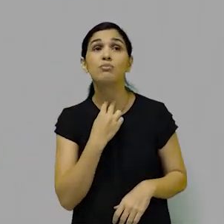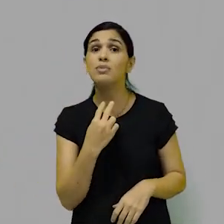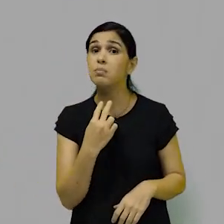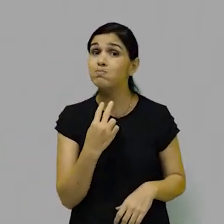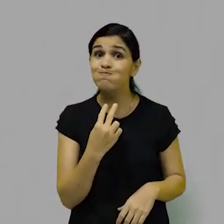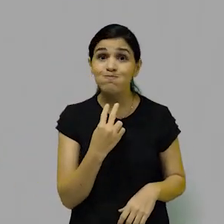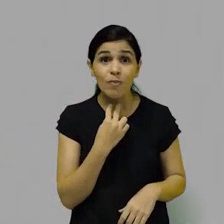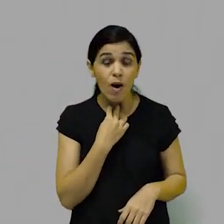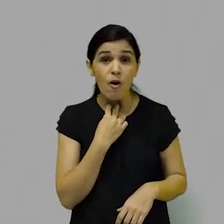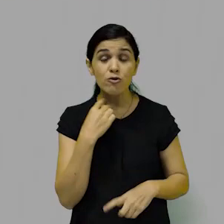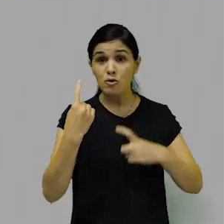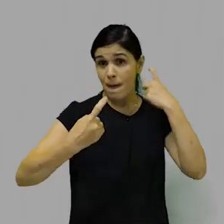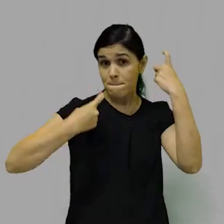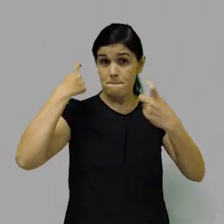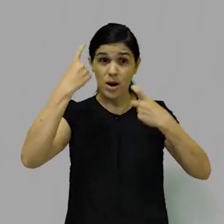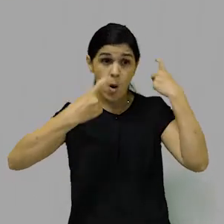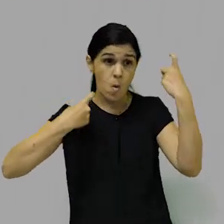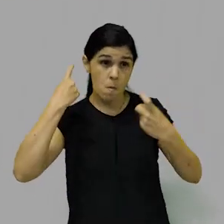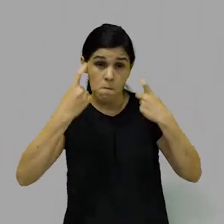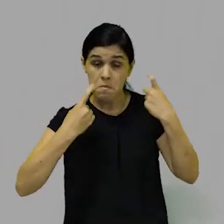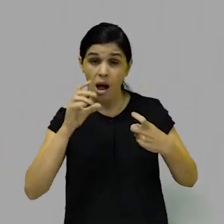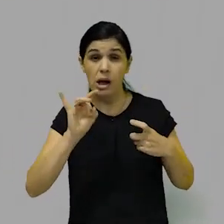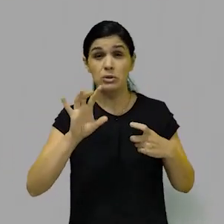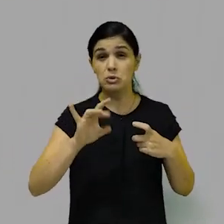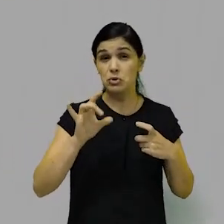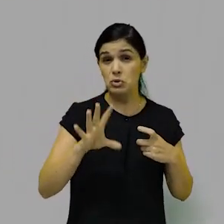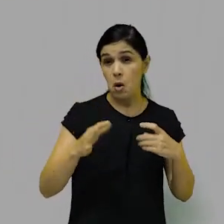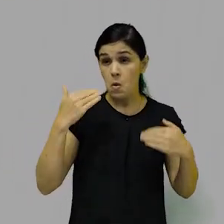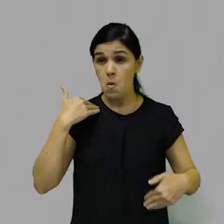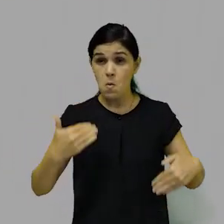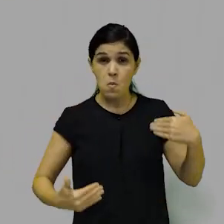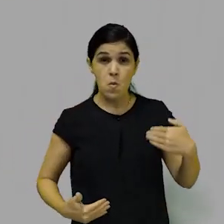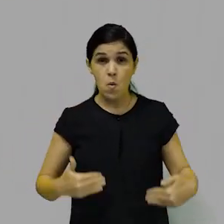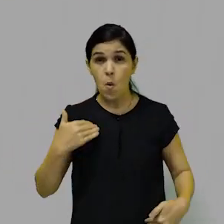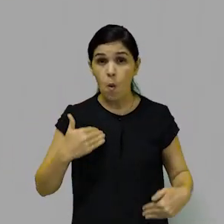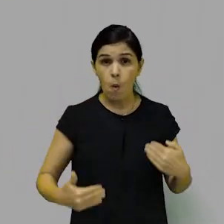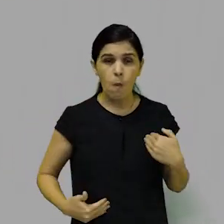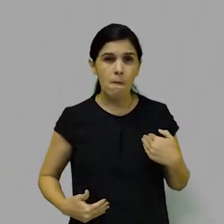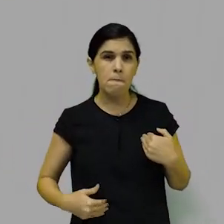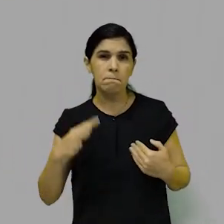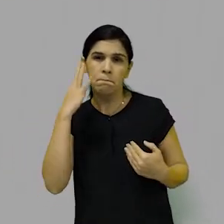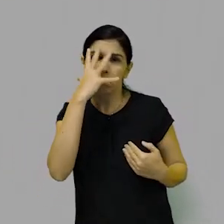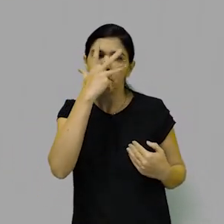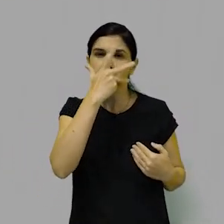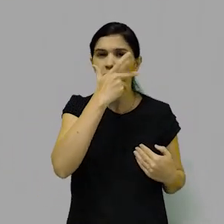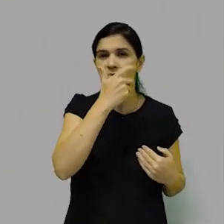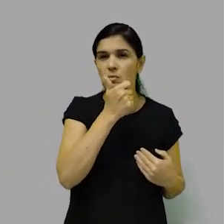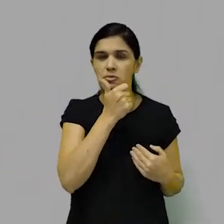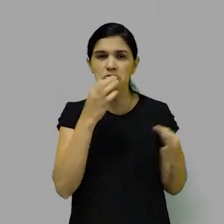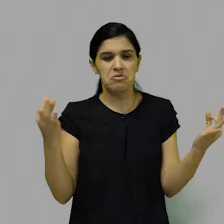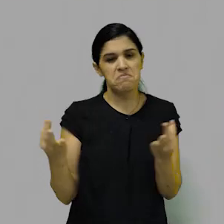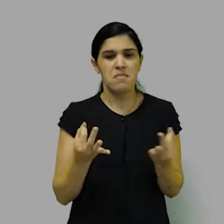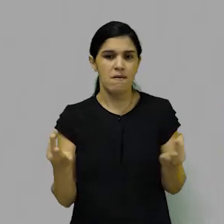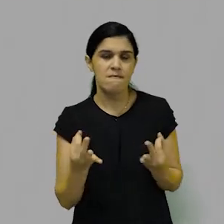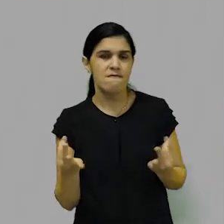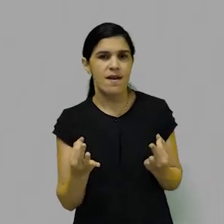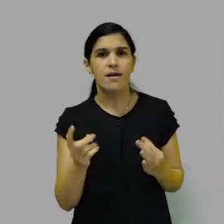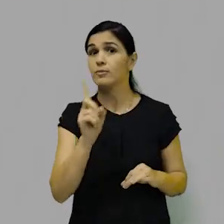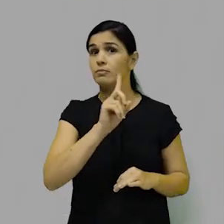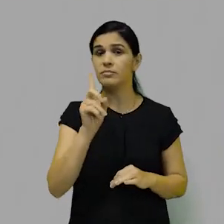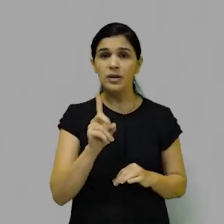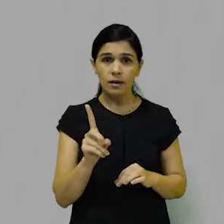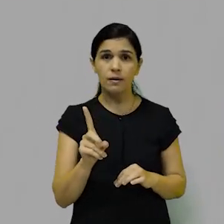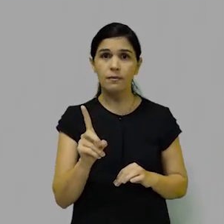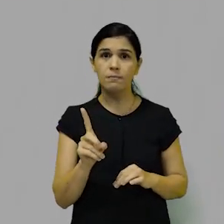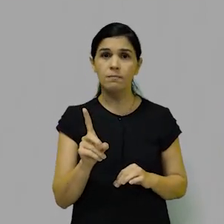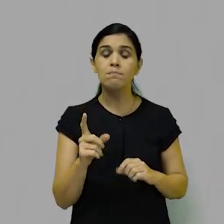Então, percebam, elenquei uma série de benefícios que os exercícios físicos trazem a vocês, mas em momento algum eu falei